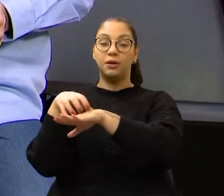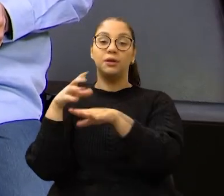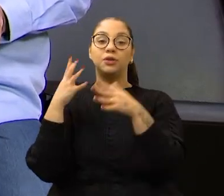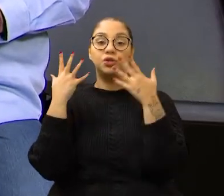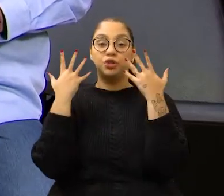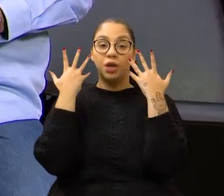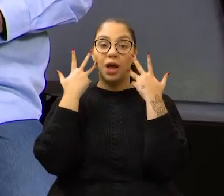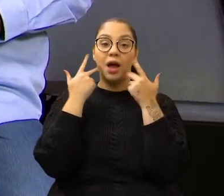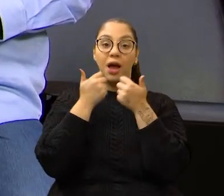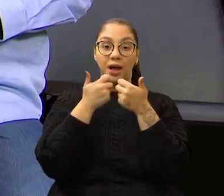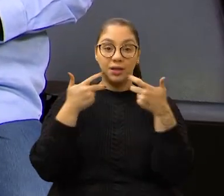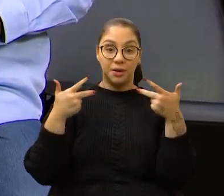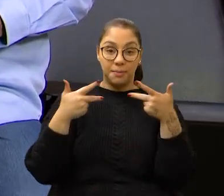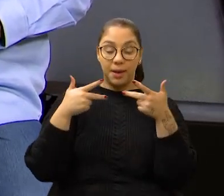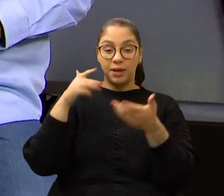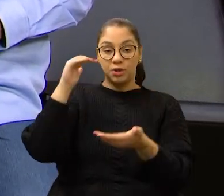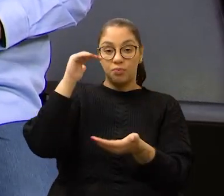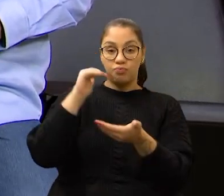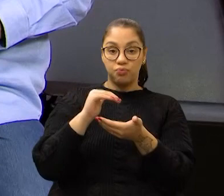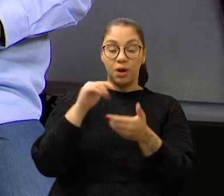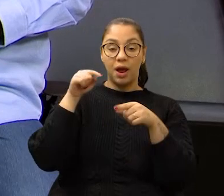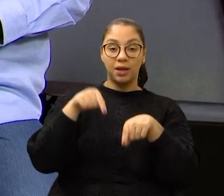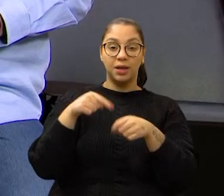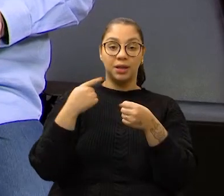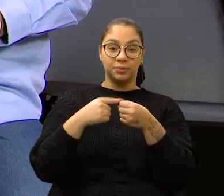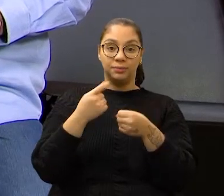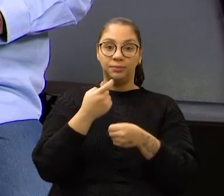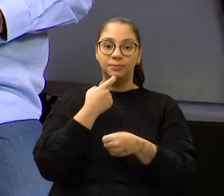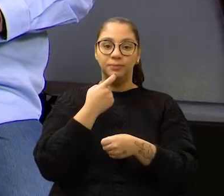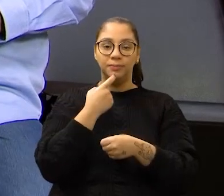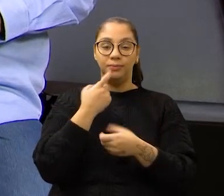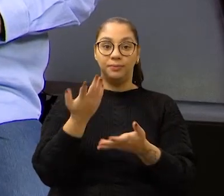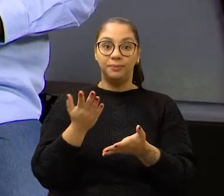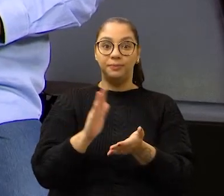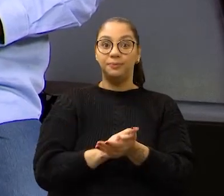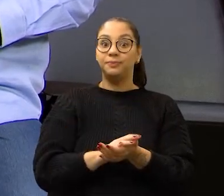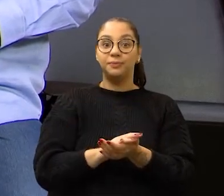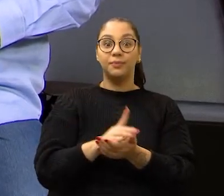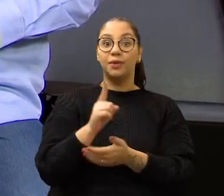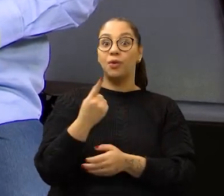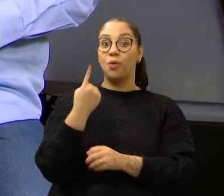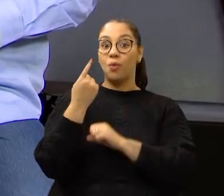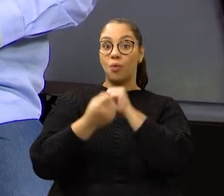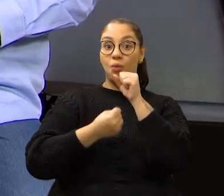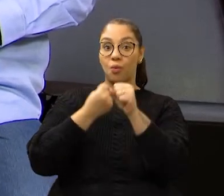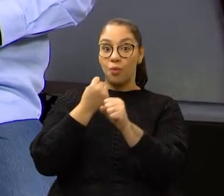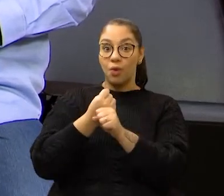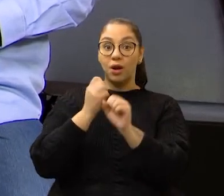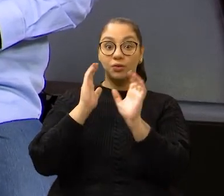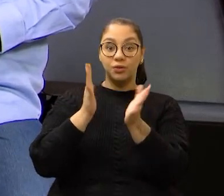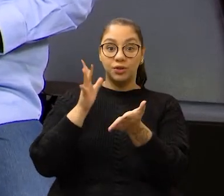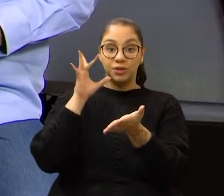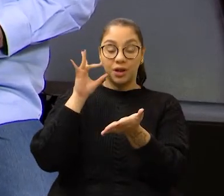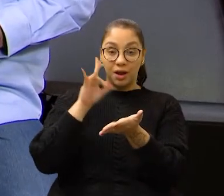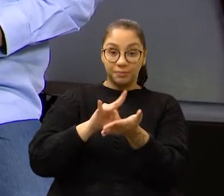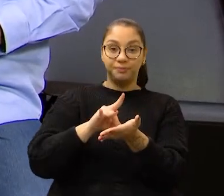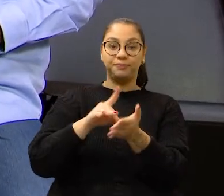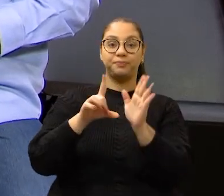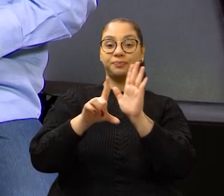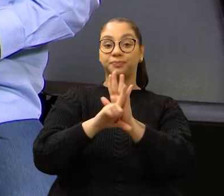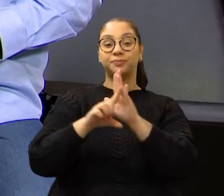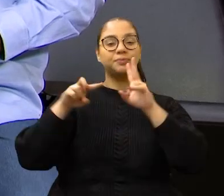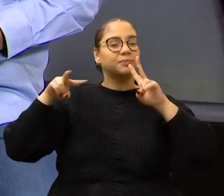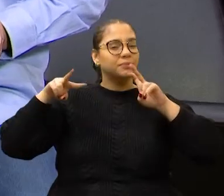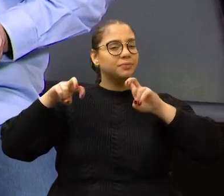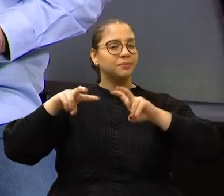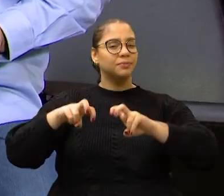no transporte público coletivo municipal aqui da cidade de Campinas. Quase um ano em vigor. Qual que é a sua análise,